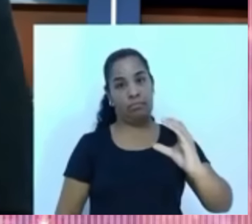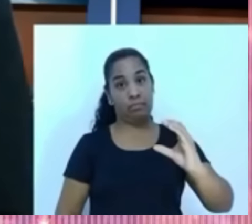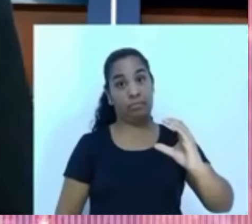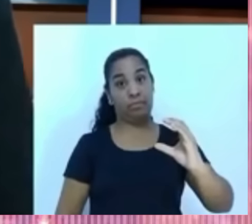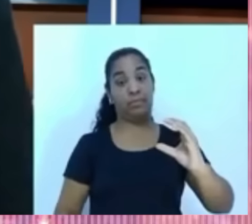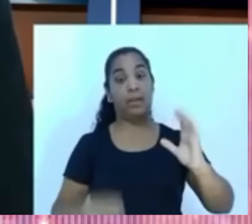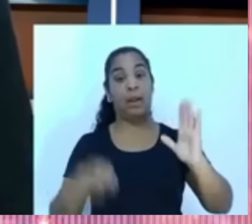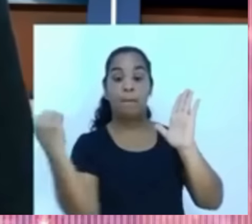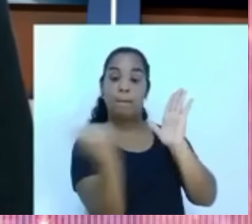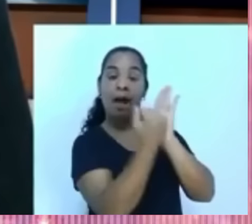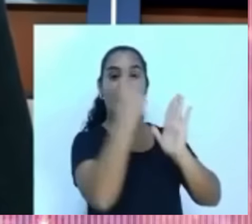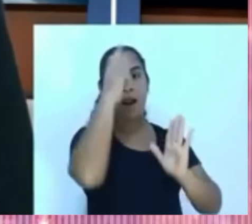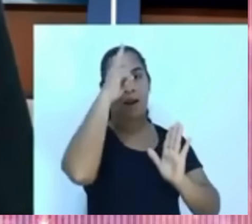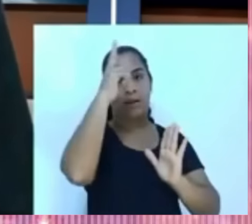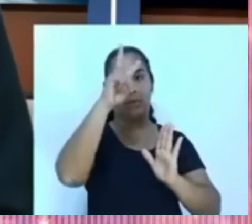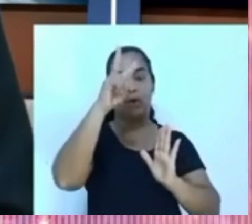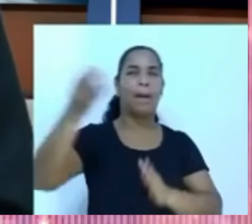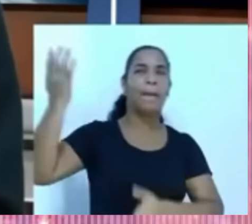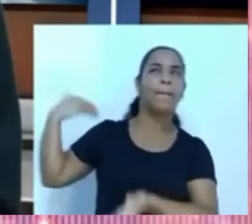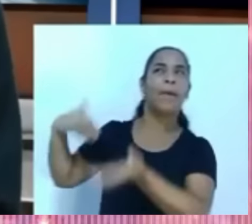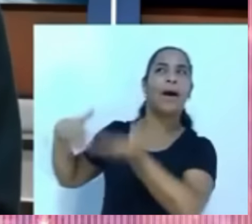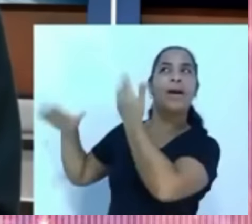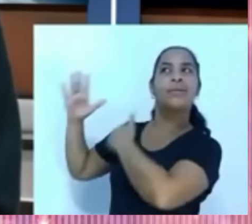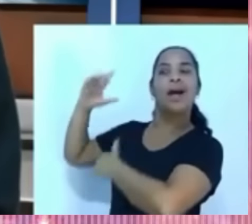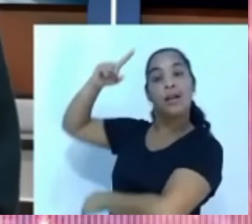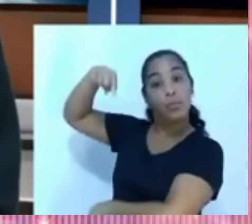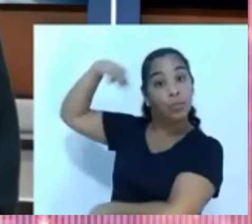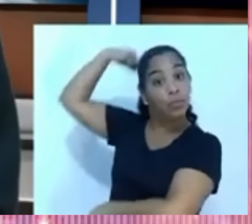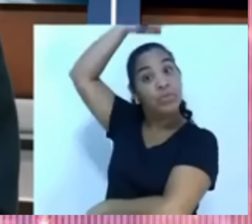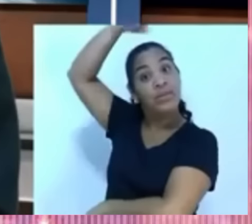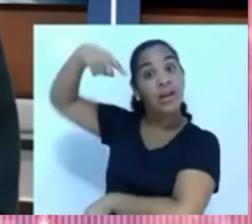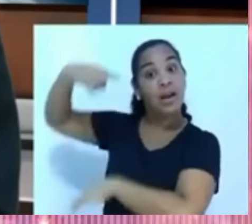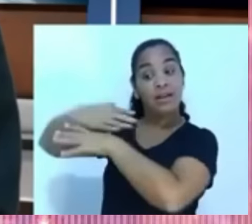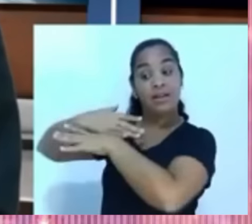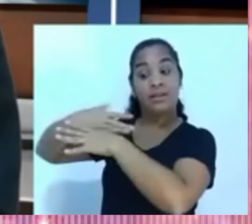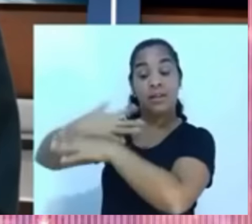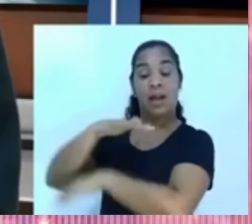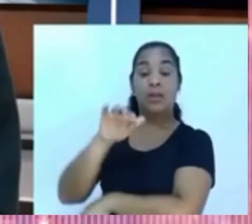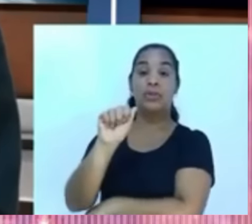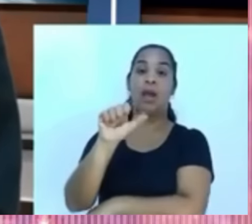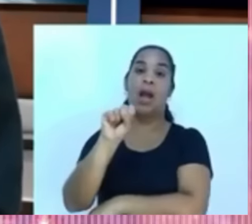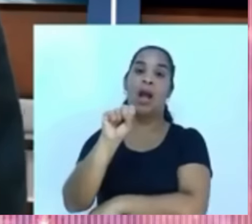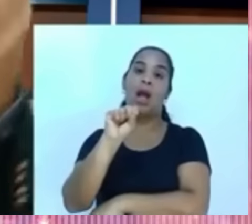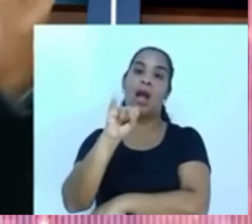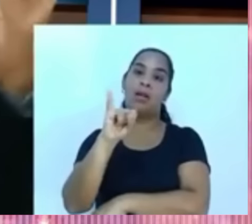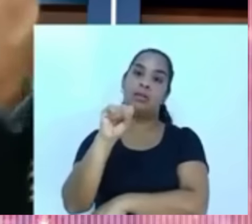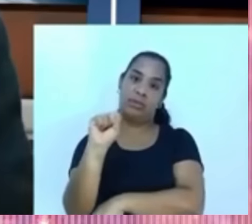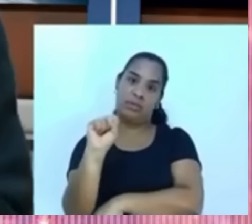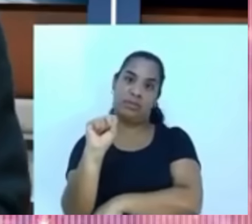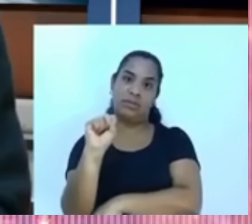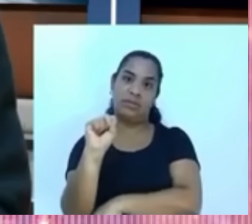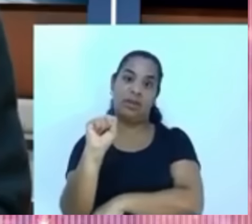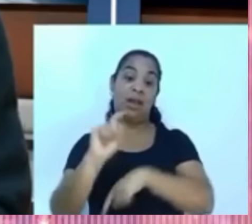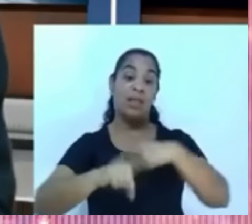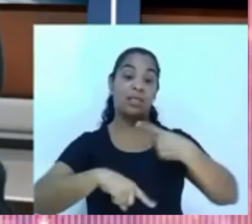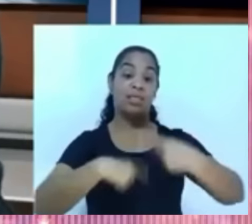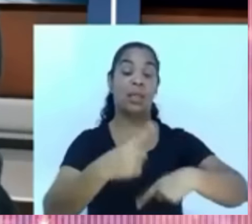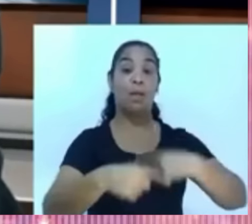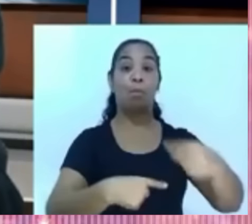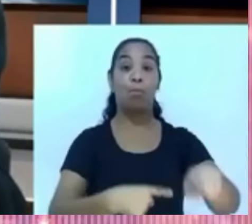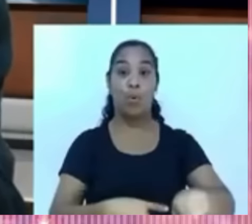santo de Assis e o grande Pensador de Leon aquele primeiro